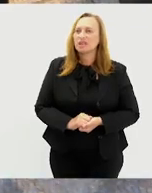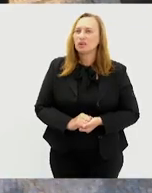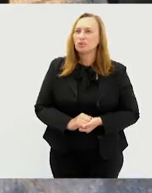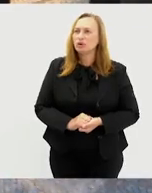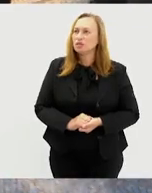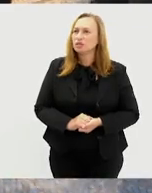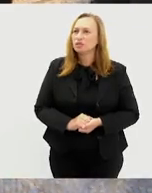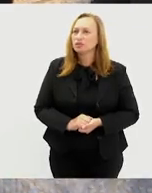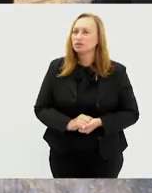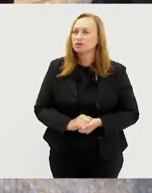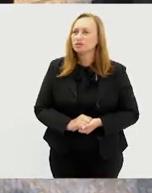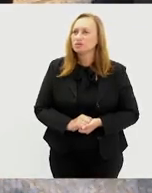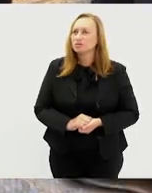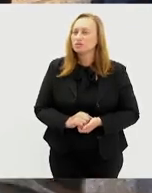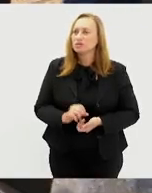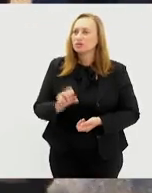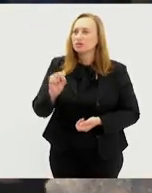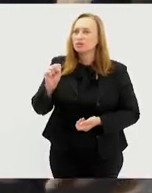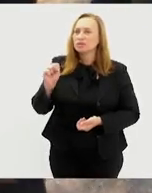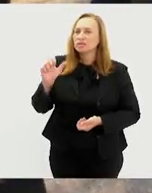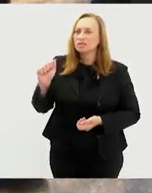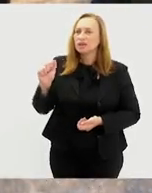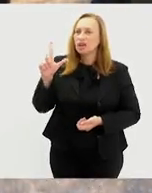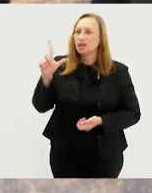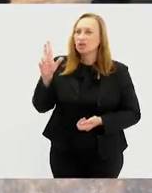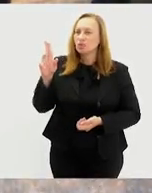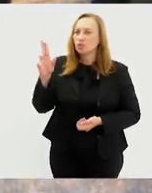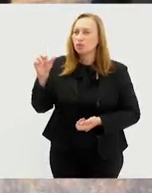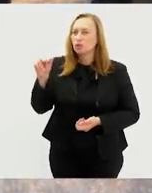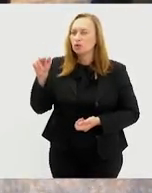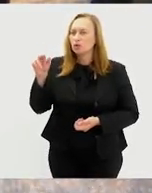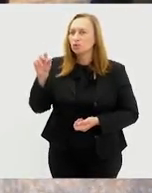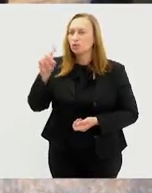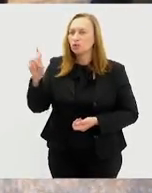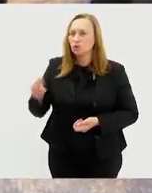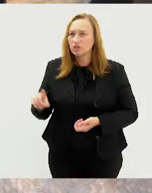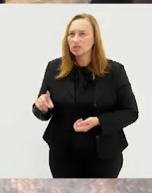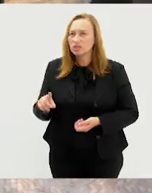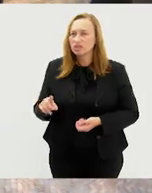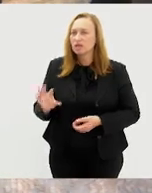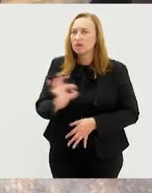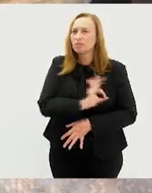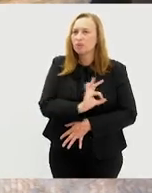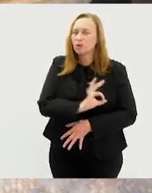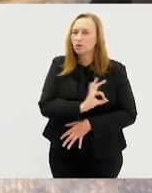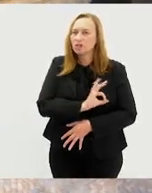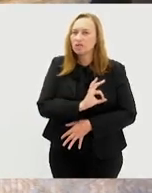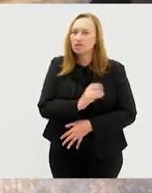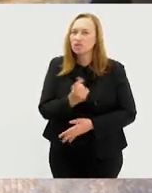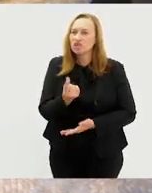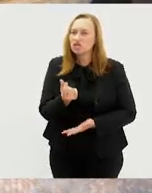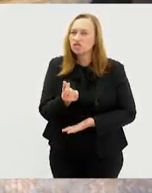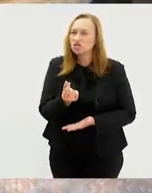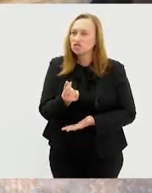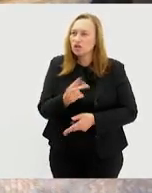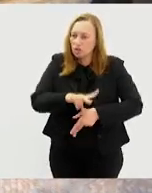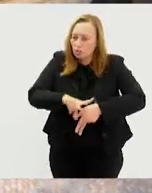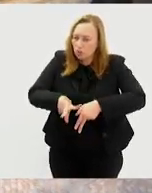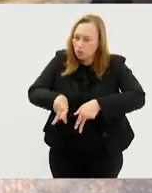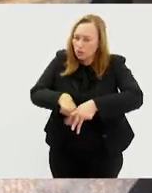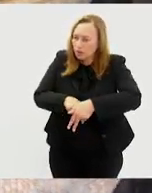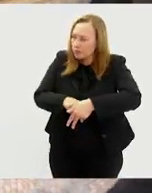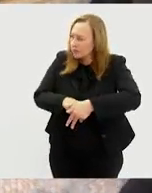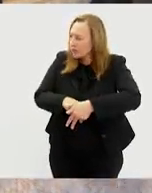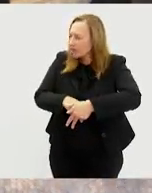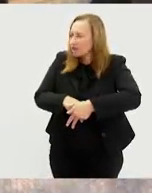hoje polícia federal operação essa que Visa apurar desvio de dinheiro público da saúde é isso